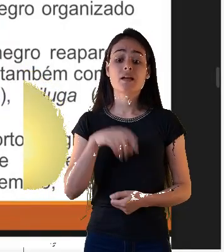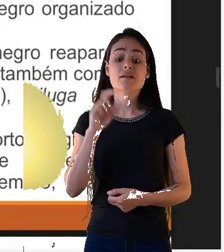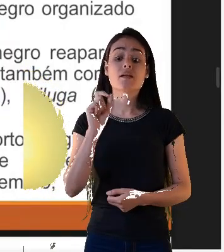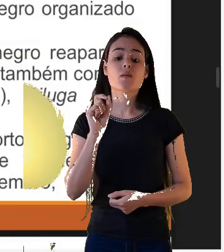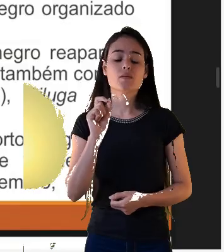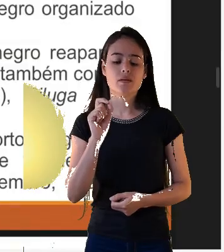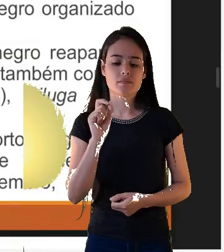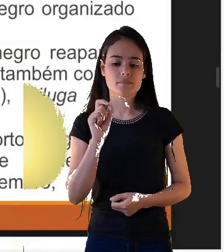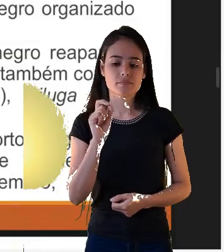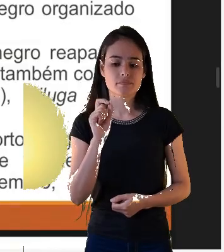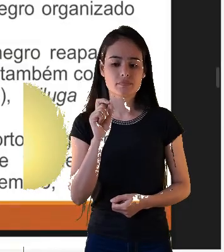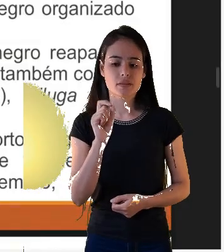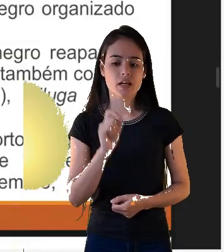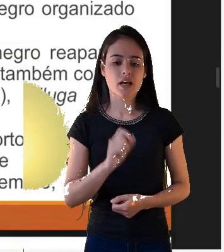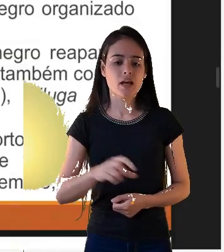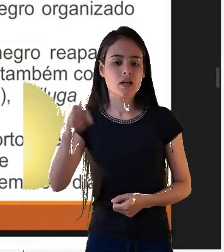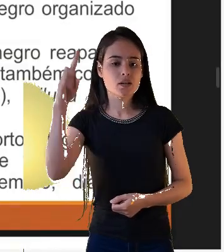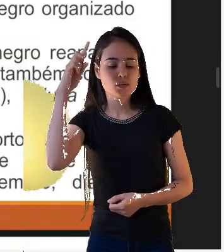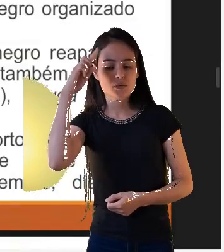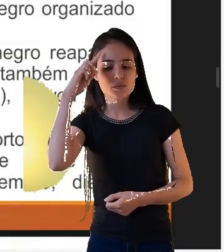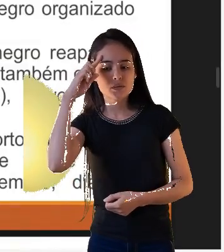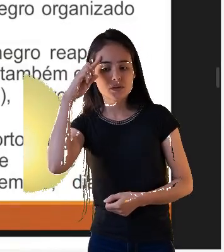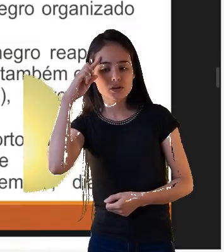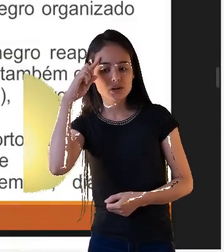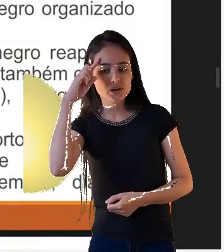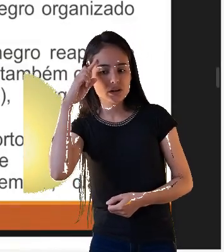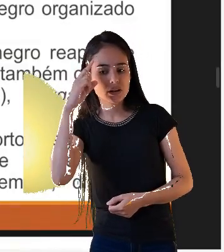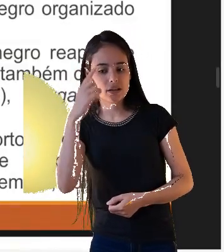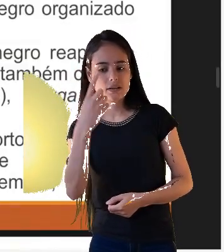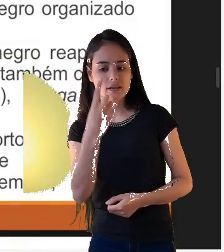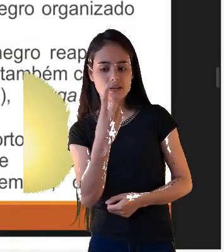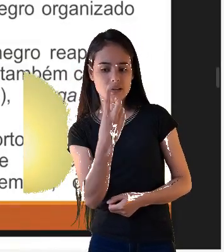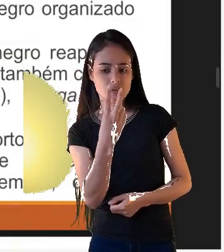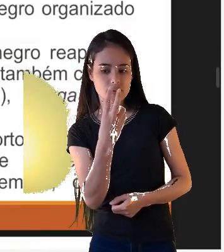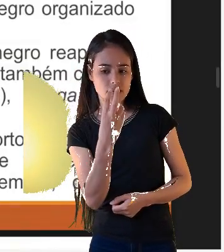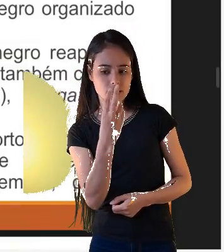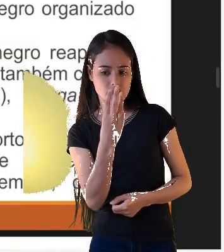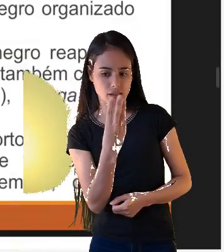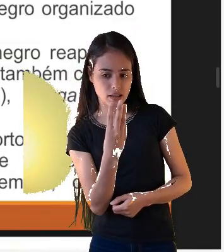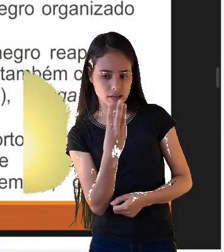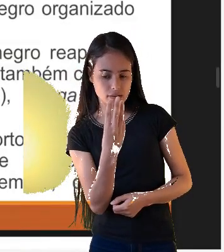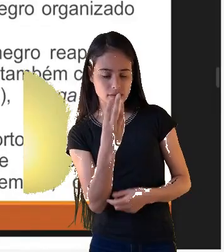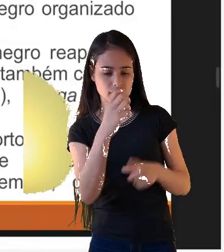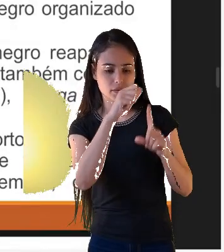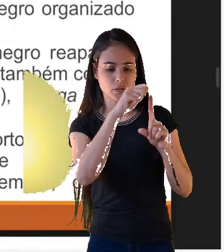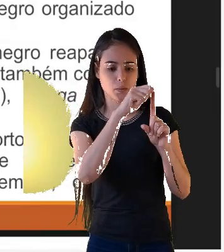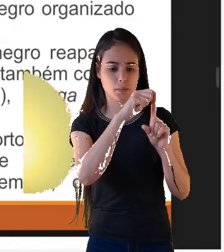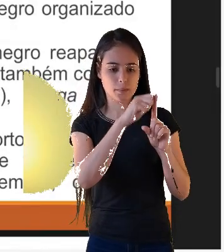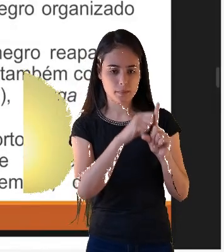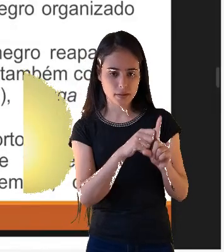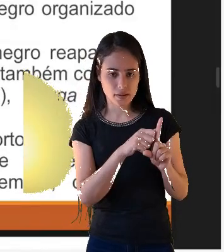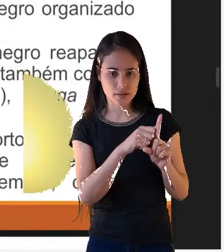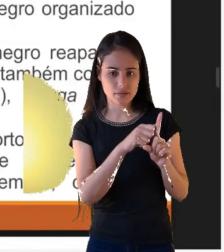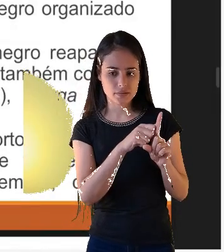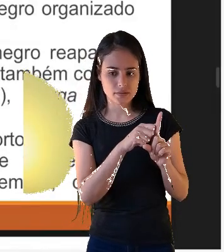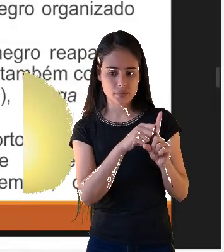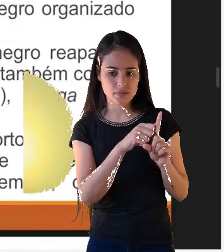que é o dia da morte do Zumbi, e